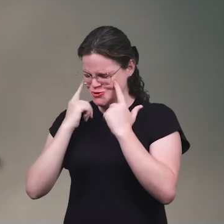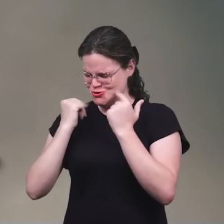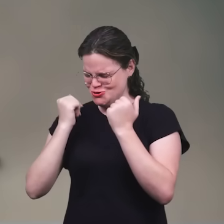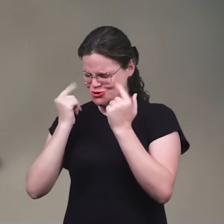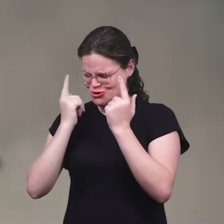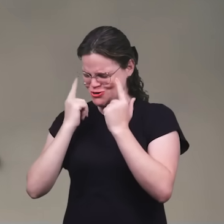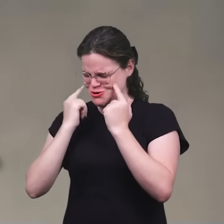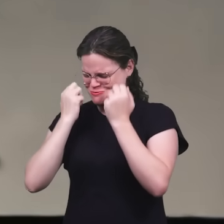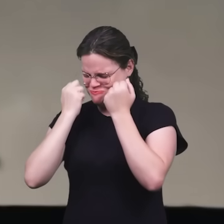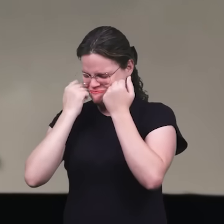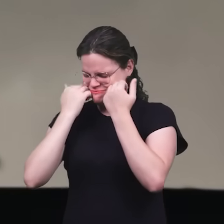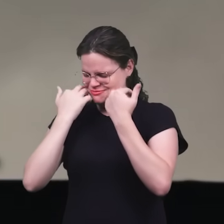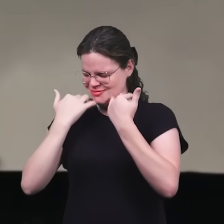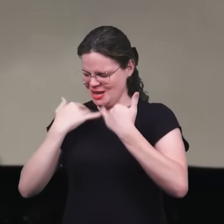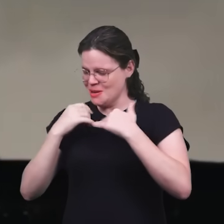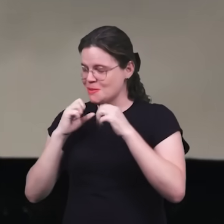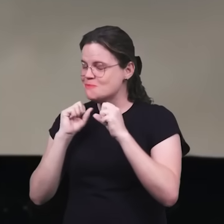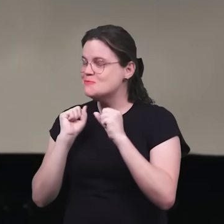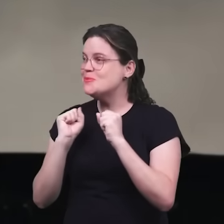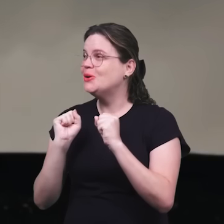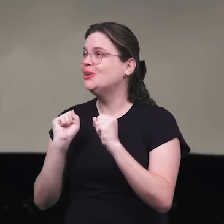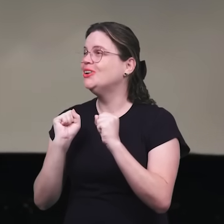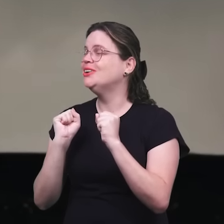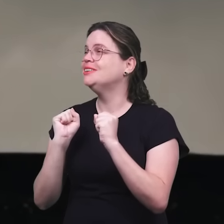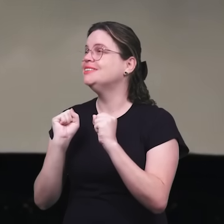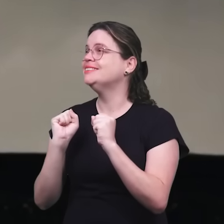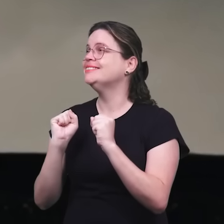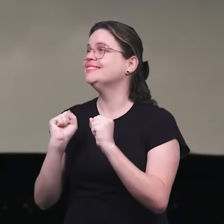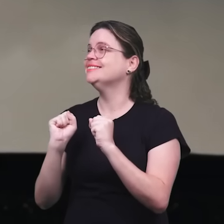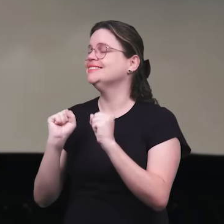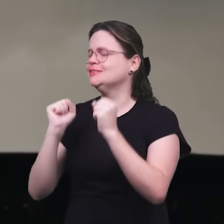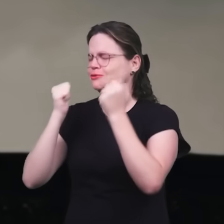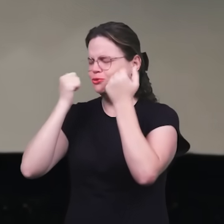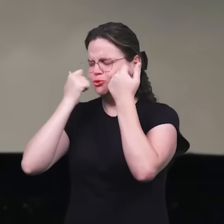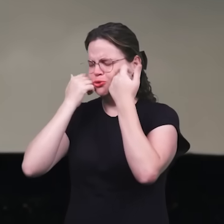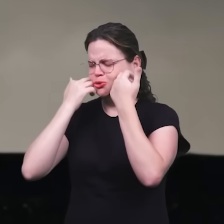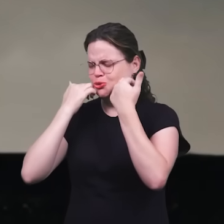Deixa-me chorar aos teus